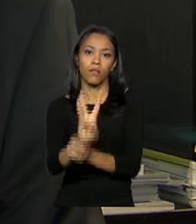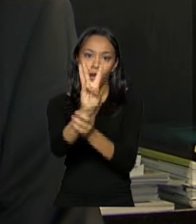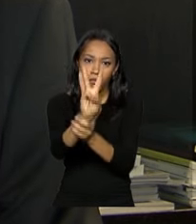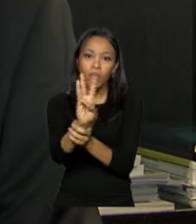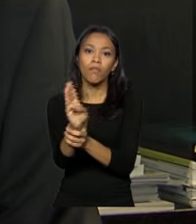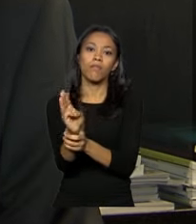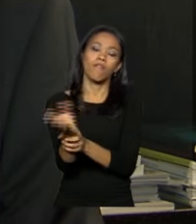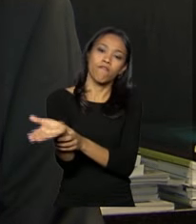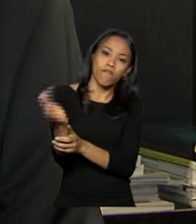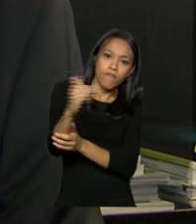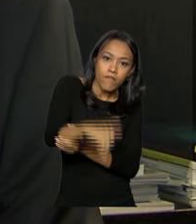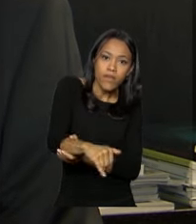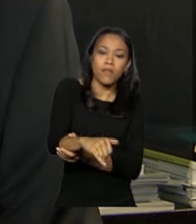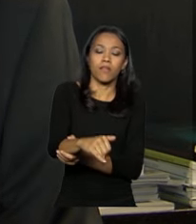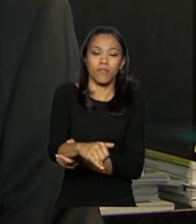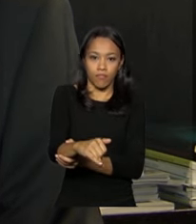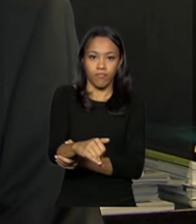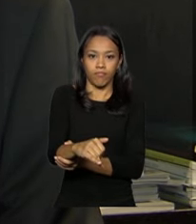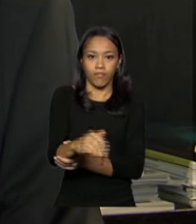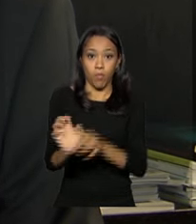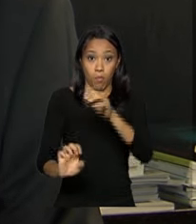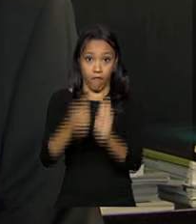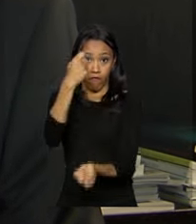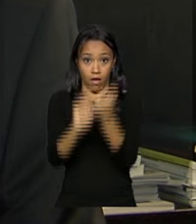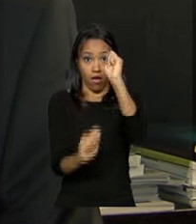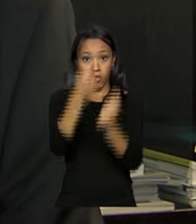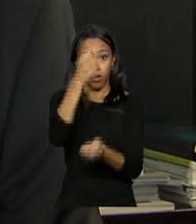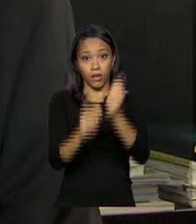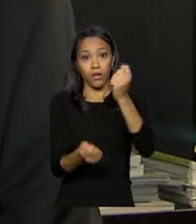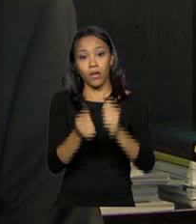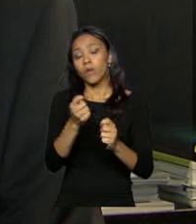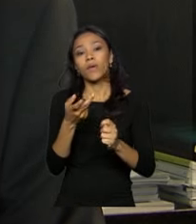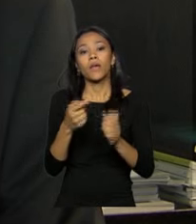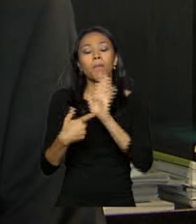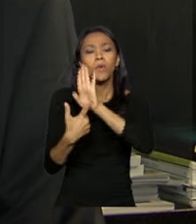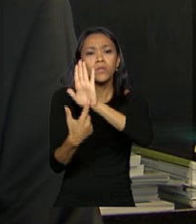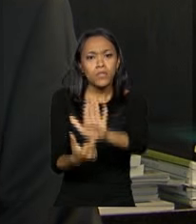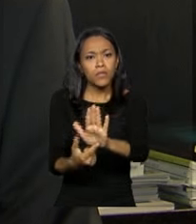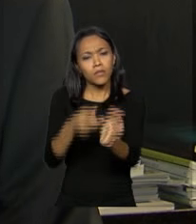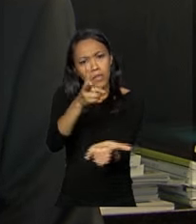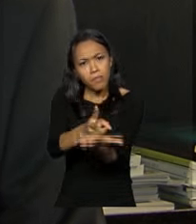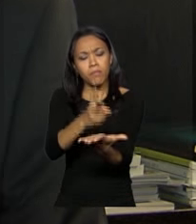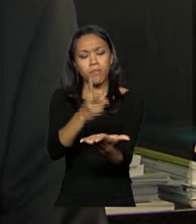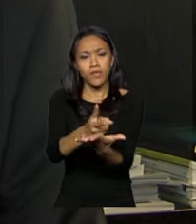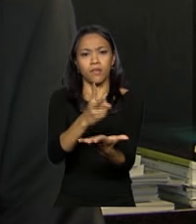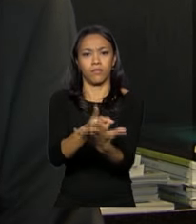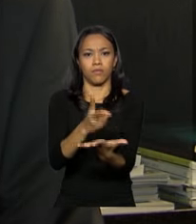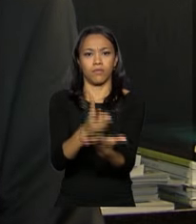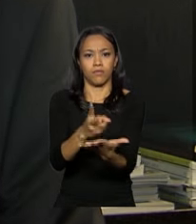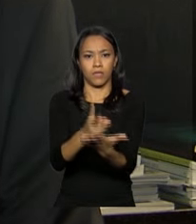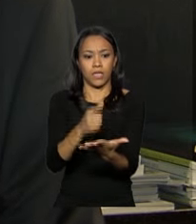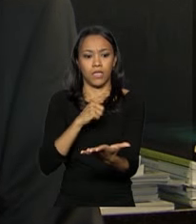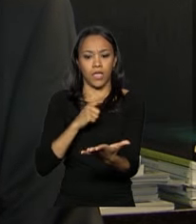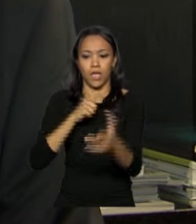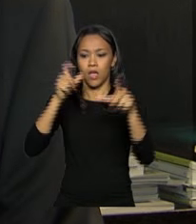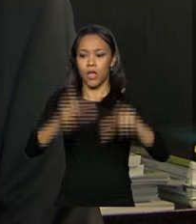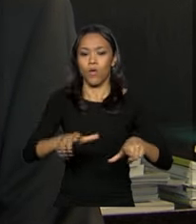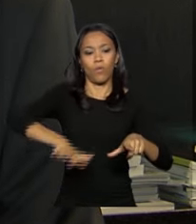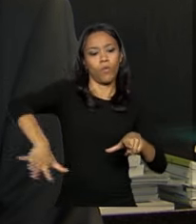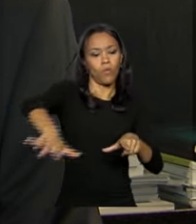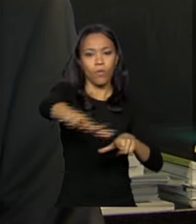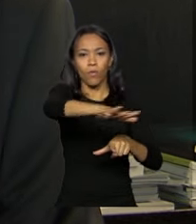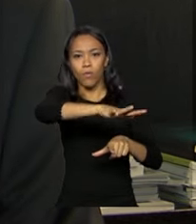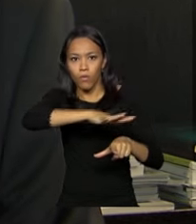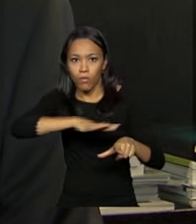uma nova fábrica da BMW lá, mostrando que mesmo que tenha a área